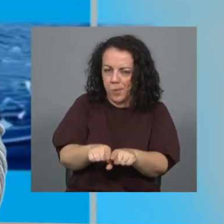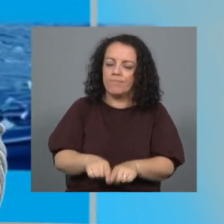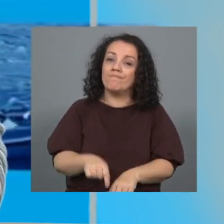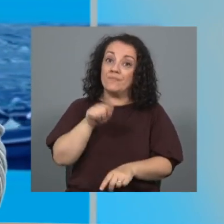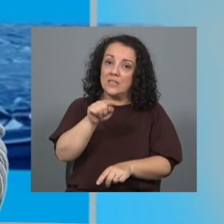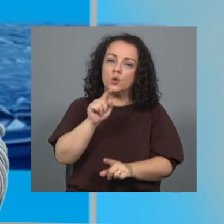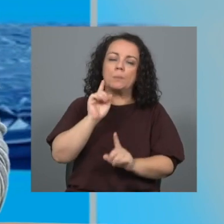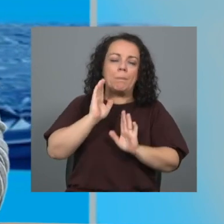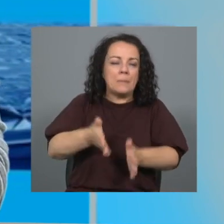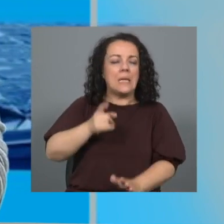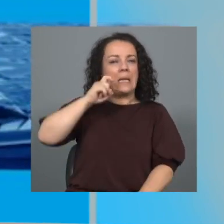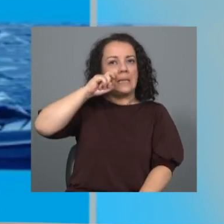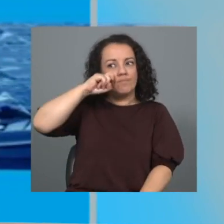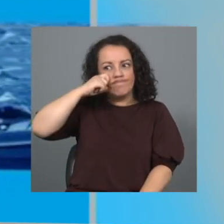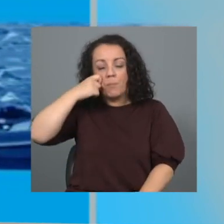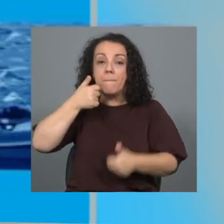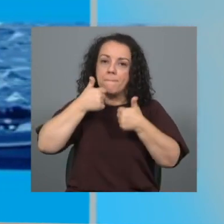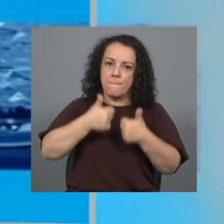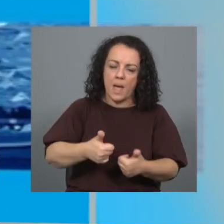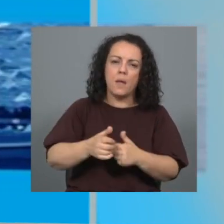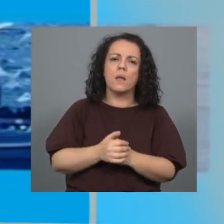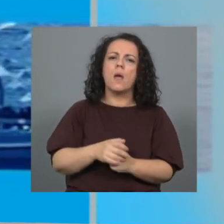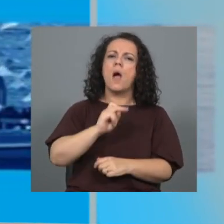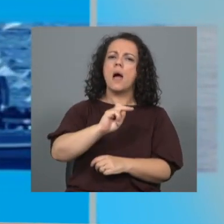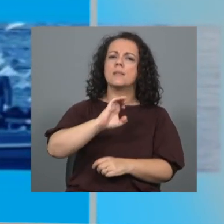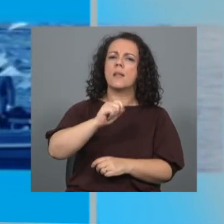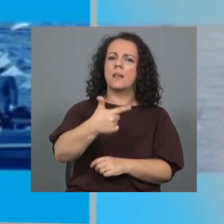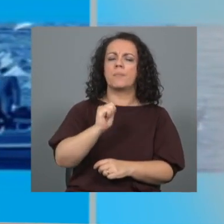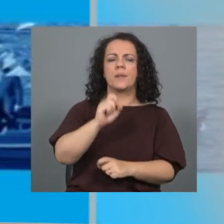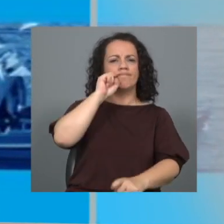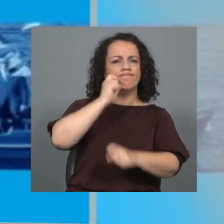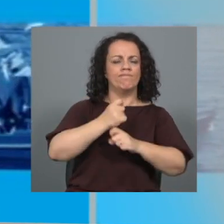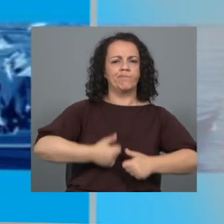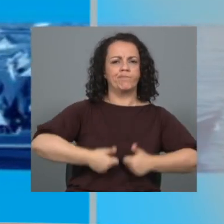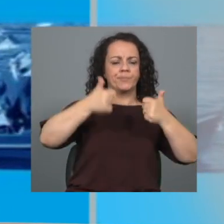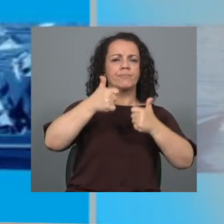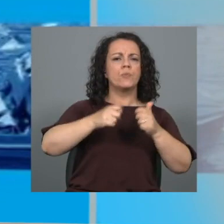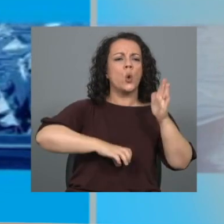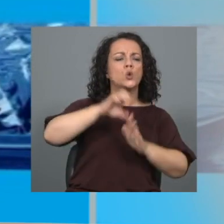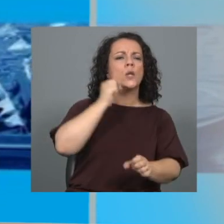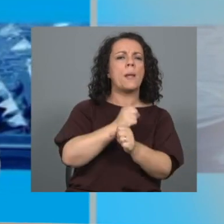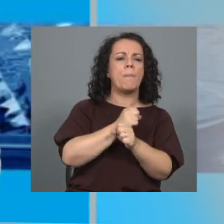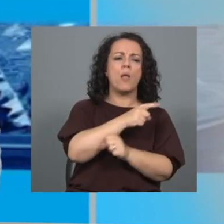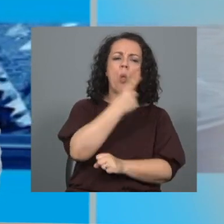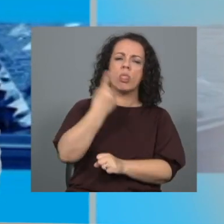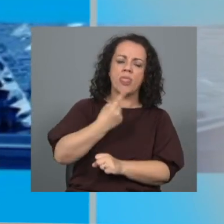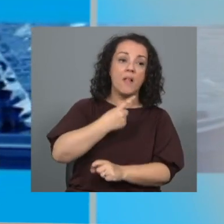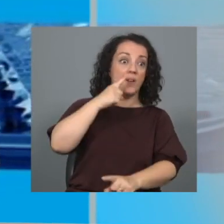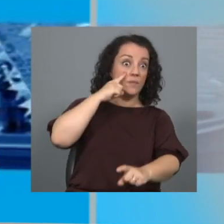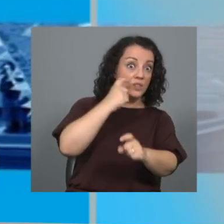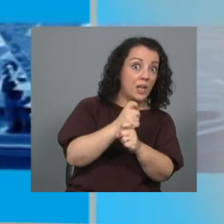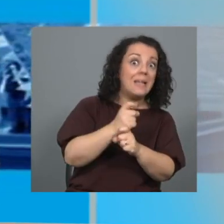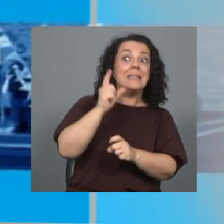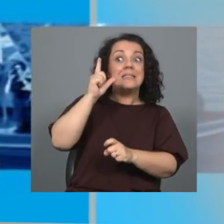estas situações. É preciso que a Autoridade para as Condições de Trabalho esteja vigilante e atuante. E tenha